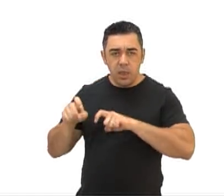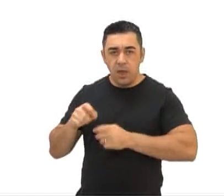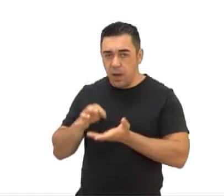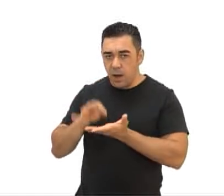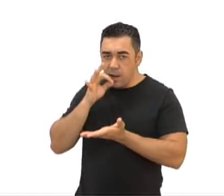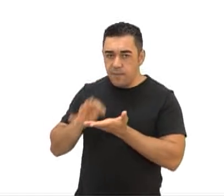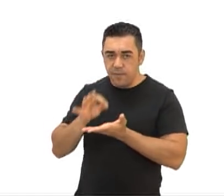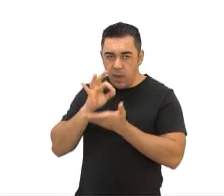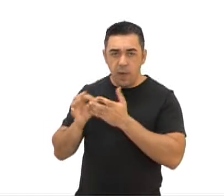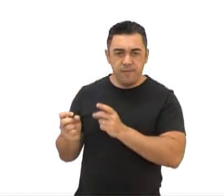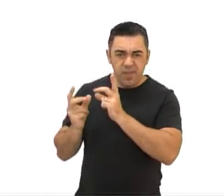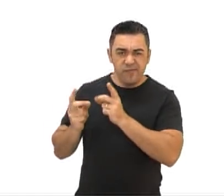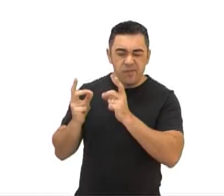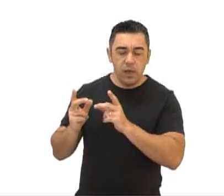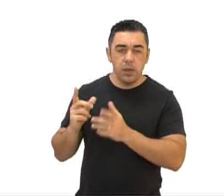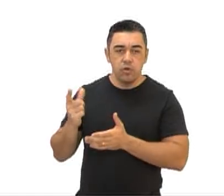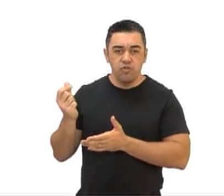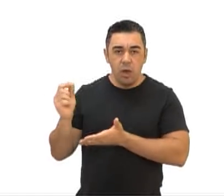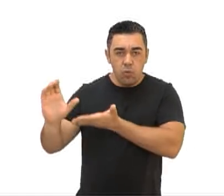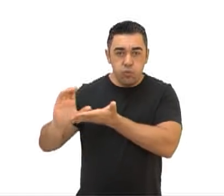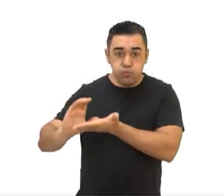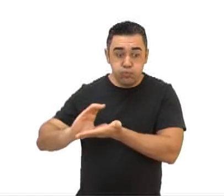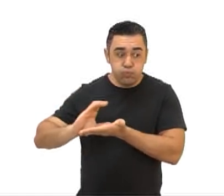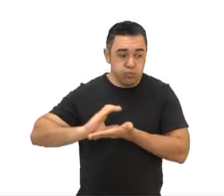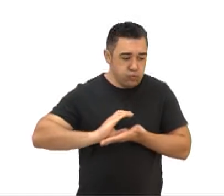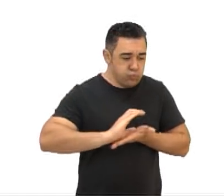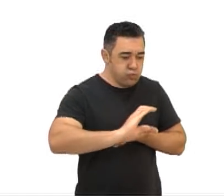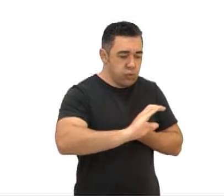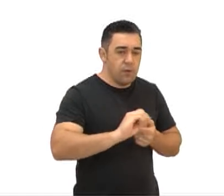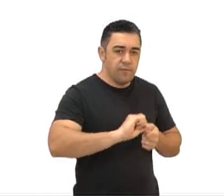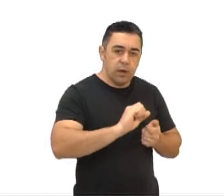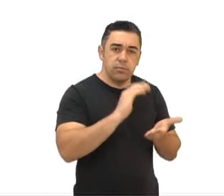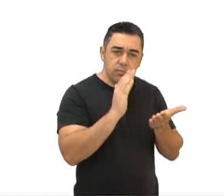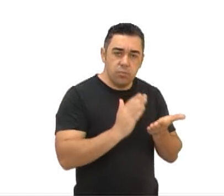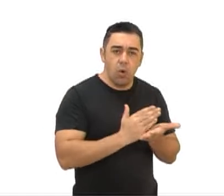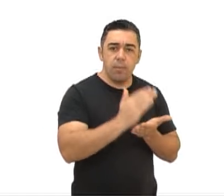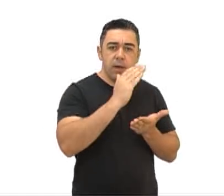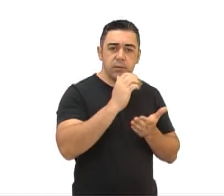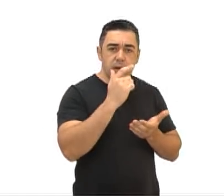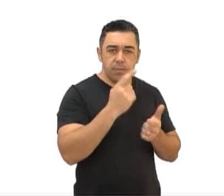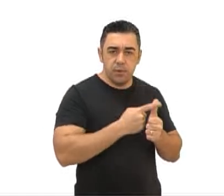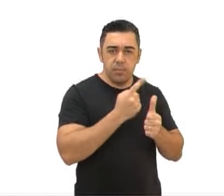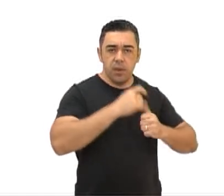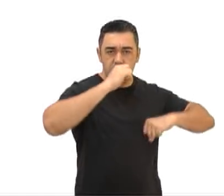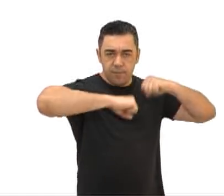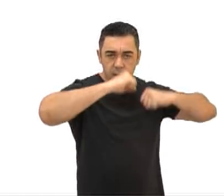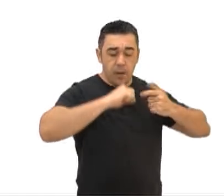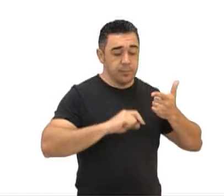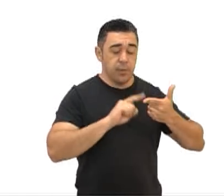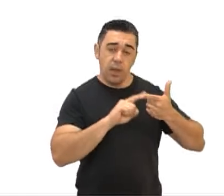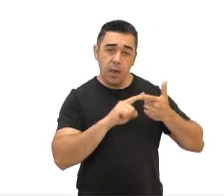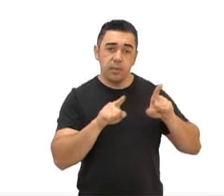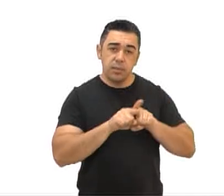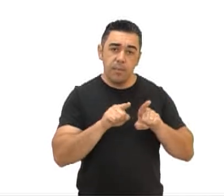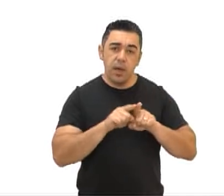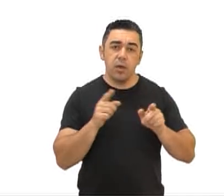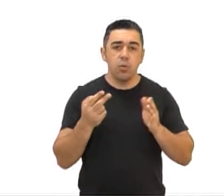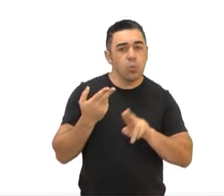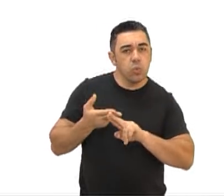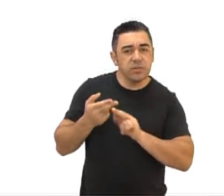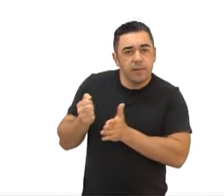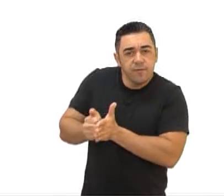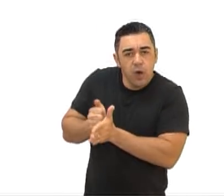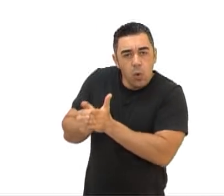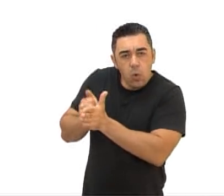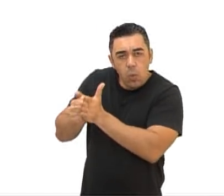depois esses recursos são usados para instalar as primeiras fábricas, são usadas as ferrovias também para o transporte e tudo